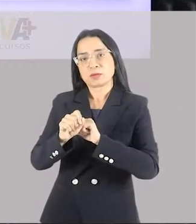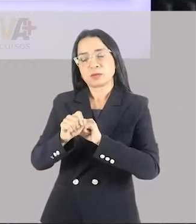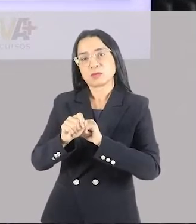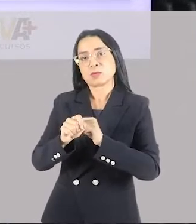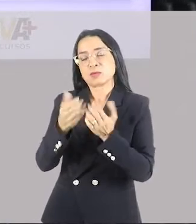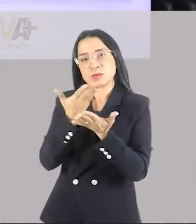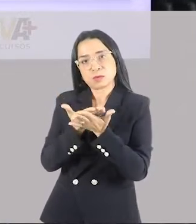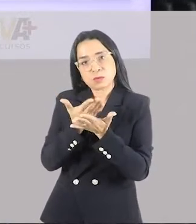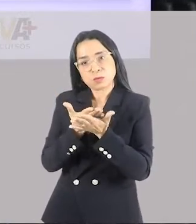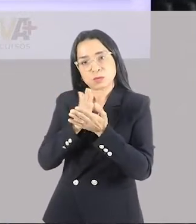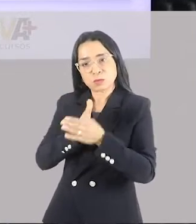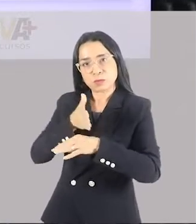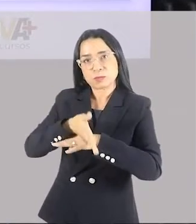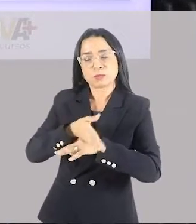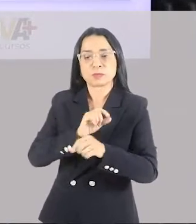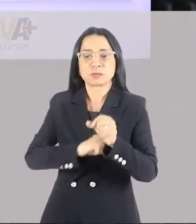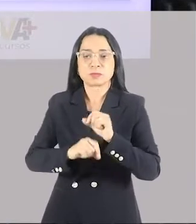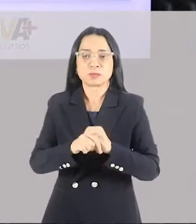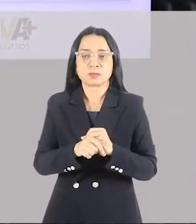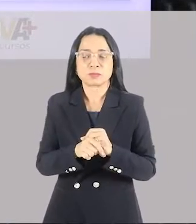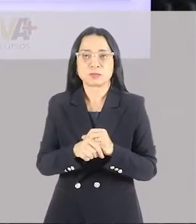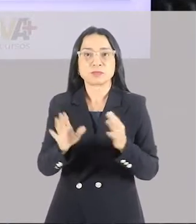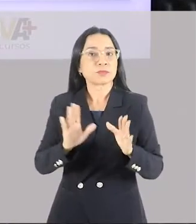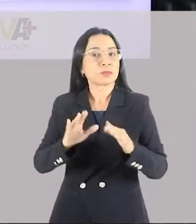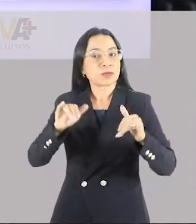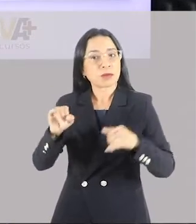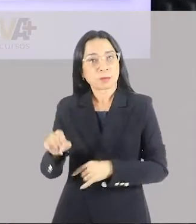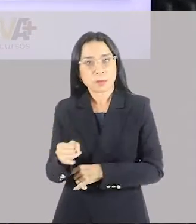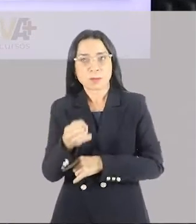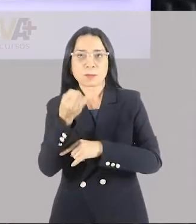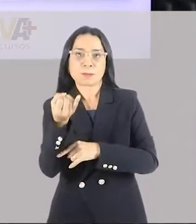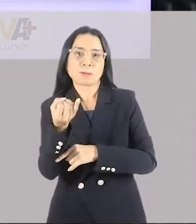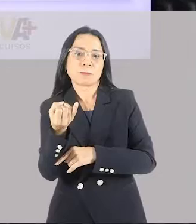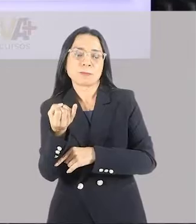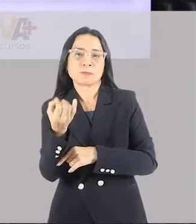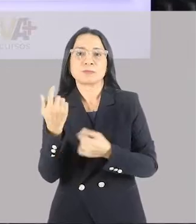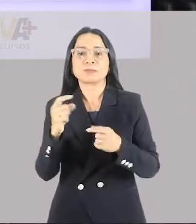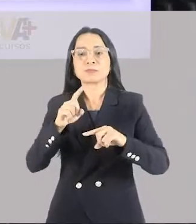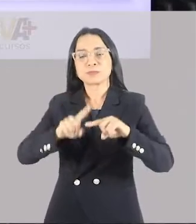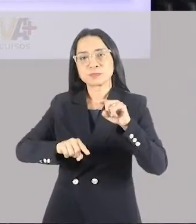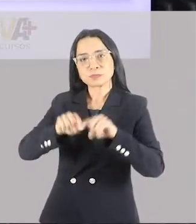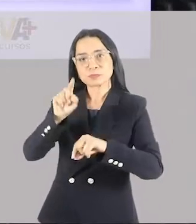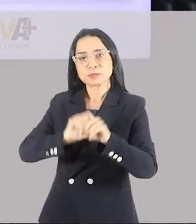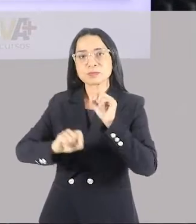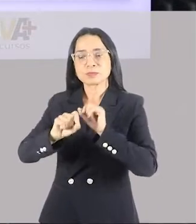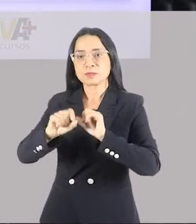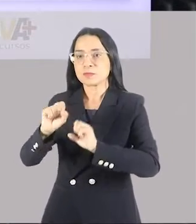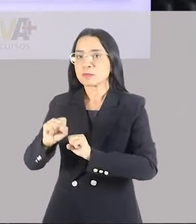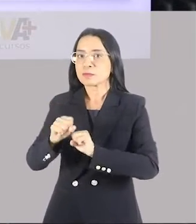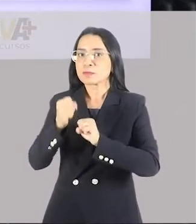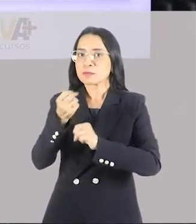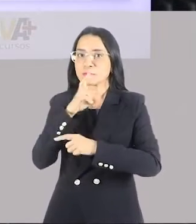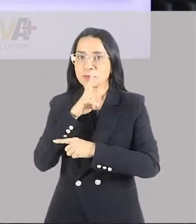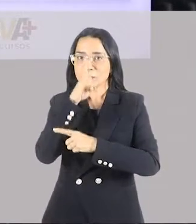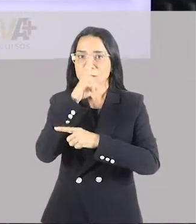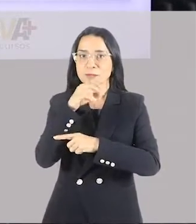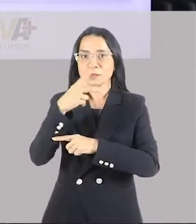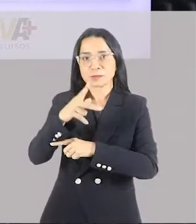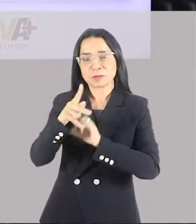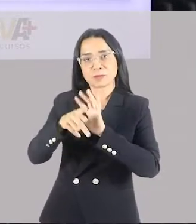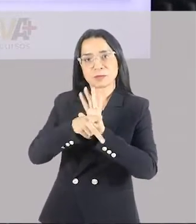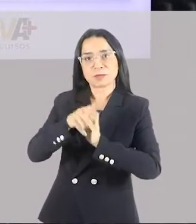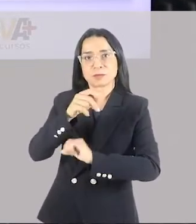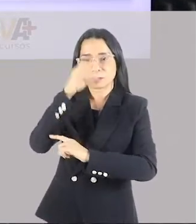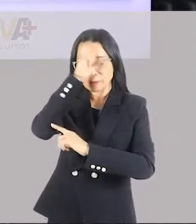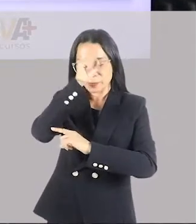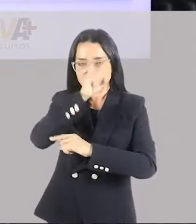jornada para aprovação. Então, não deixe de aproveitar esse material, que reforçará ainda mais o seu aprendizado com